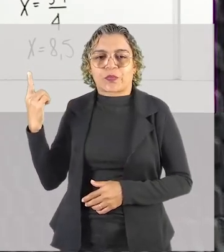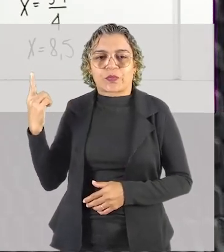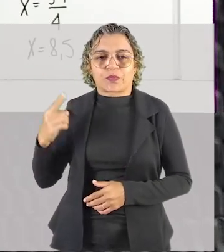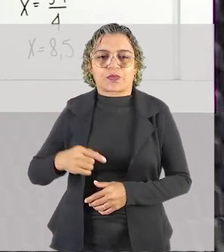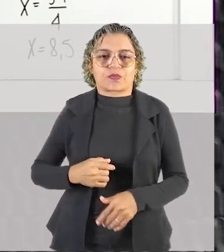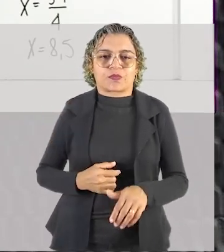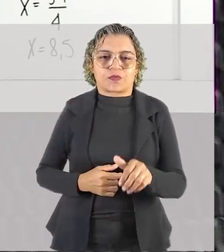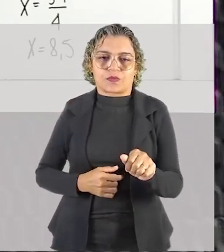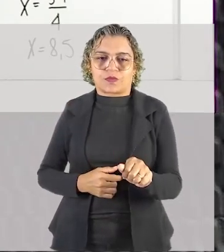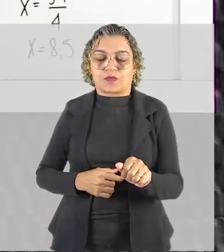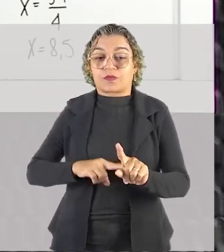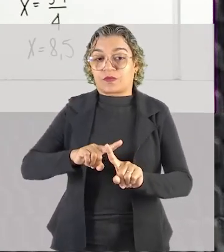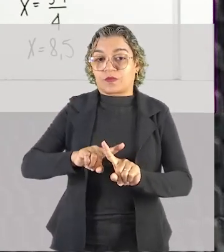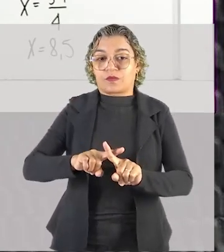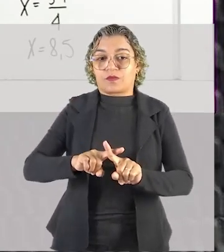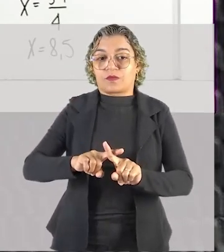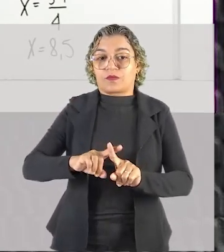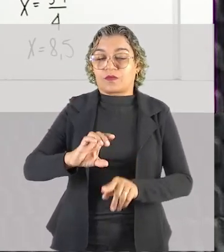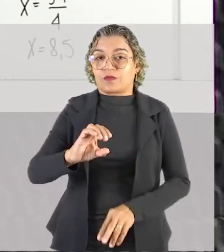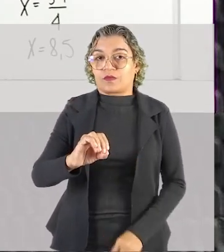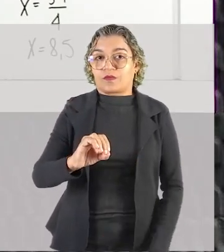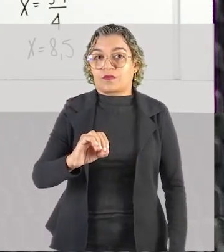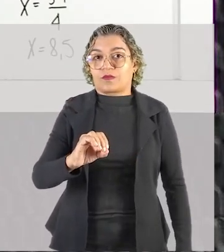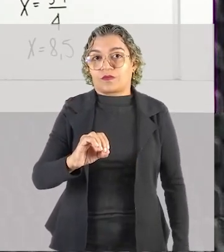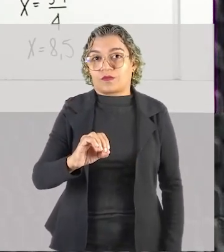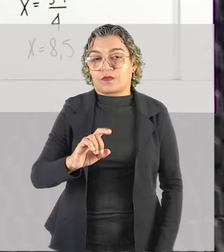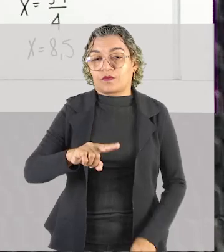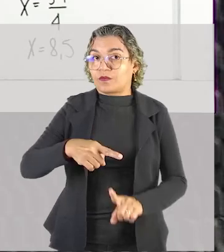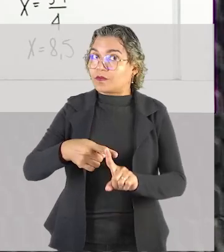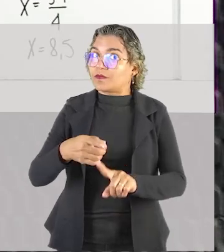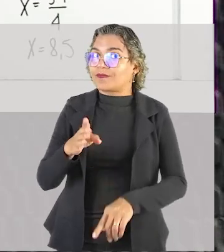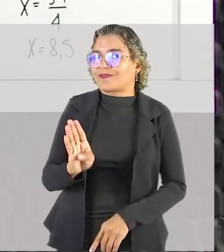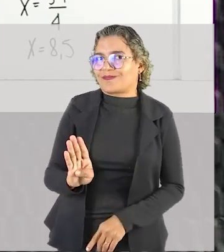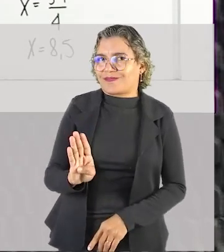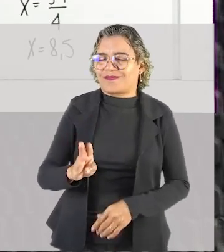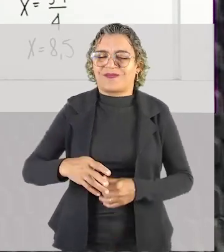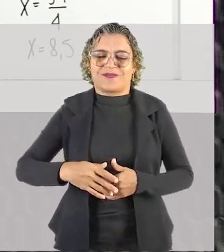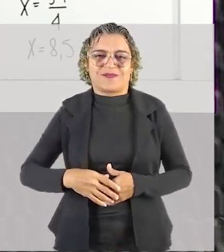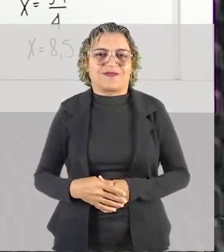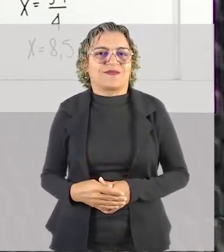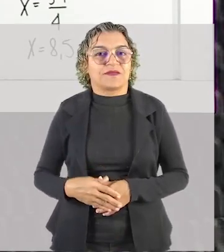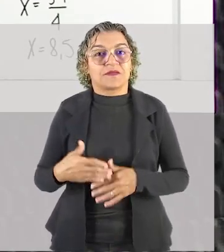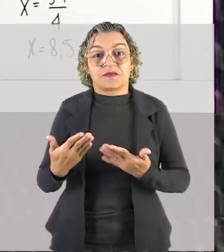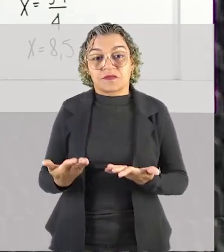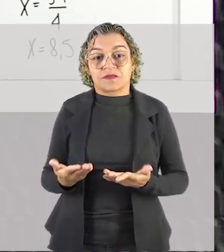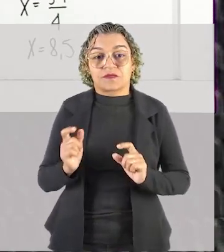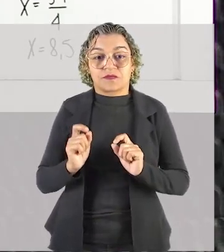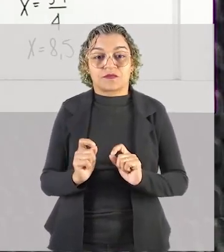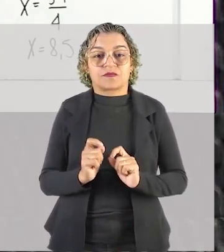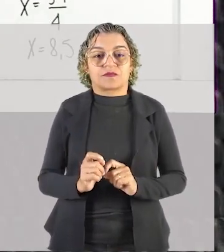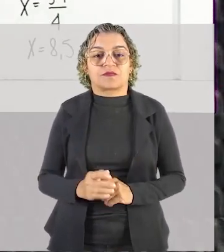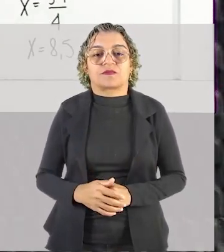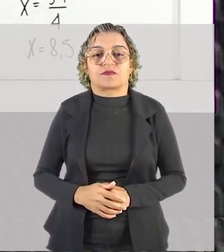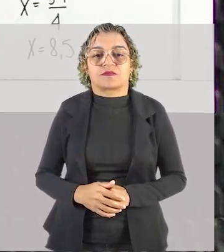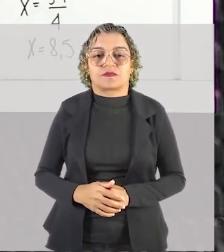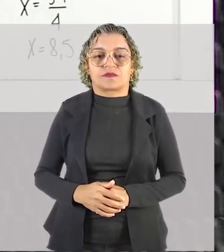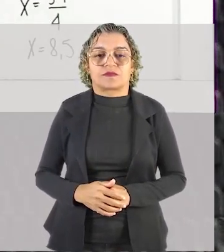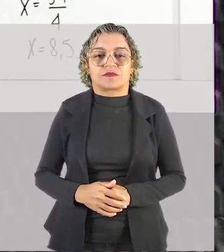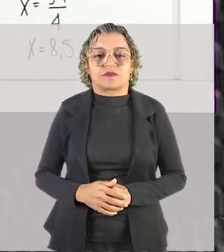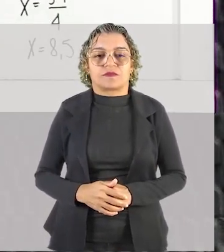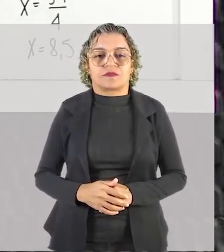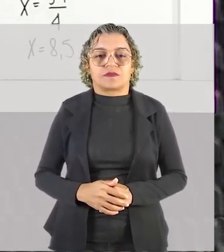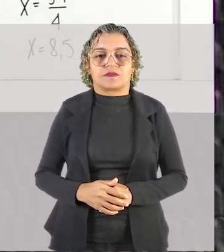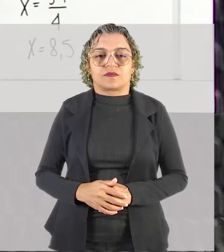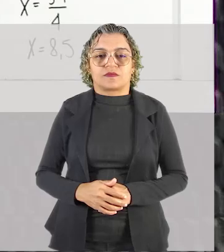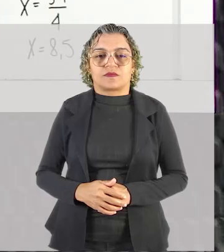a vezes 0 mais b. Ora, isso aqui vai embora, né?